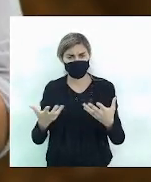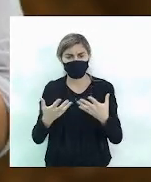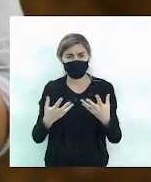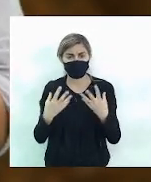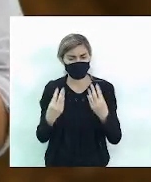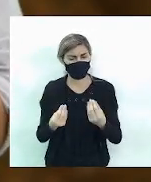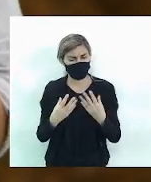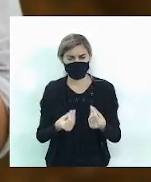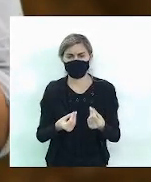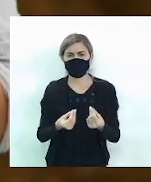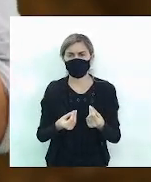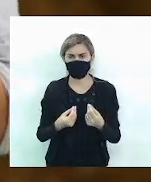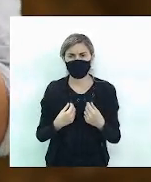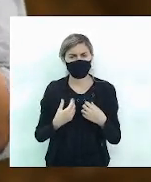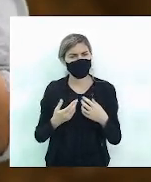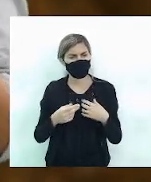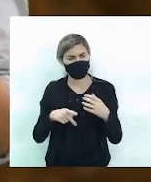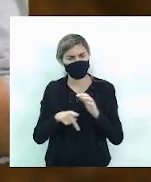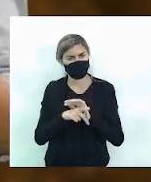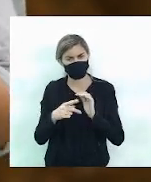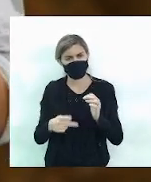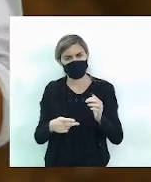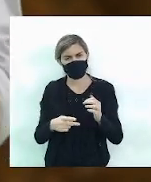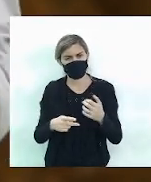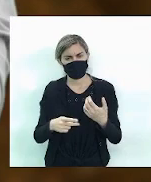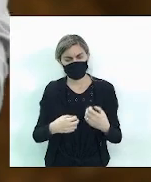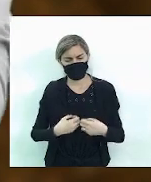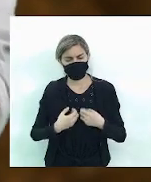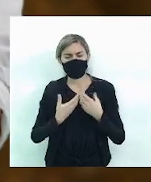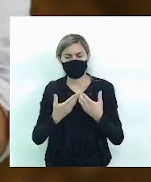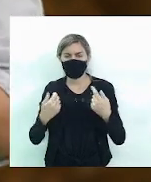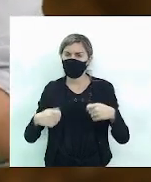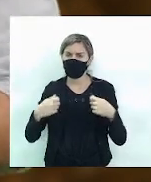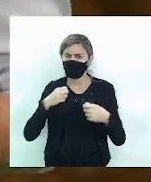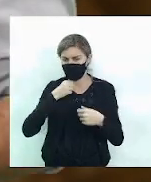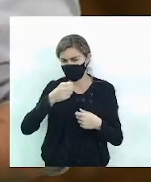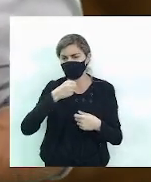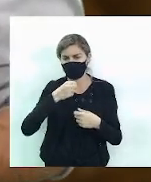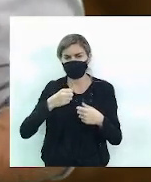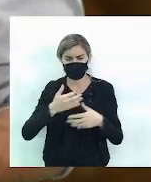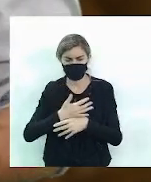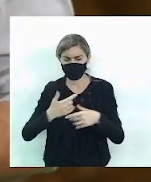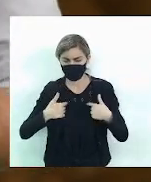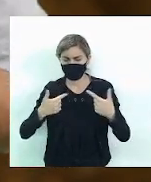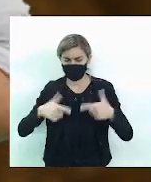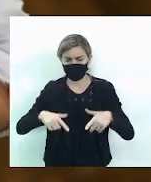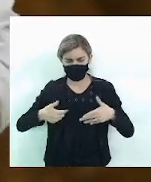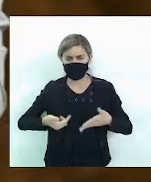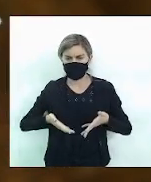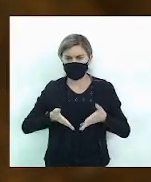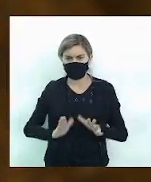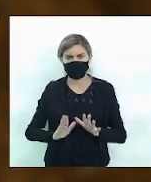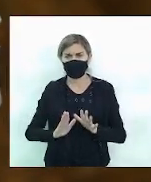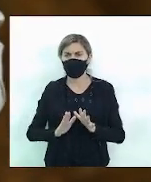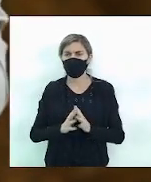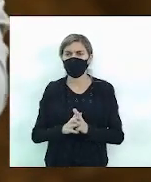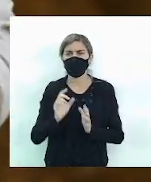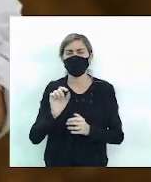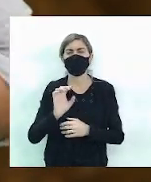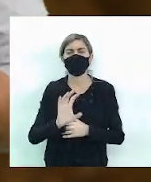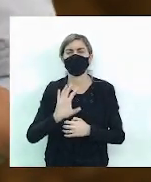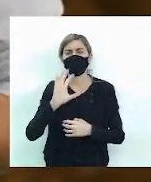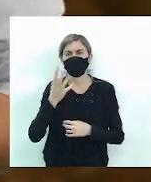muito, né, aquilo ali fazia parte ali da essência dele. Então, preciso cantar na cidade onde eu nasci. E o que aconteceu?